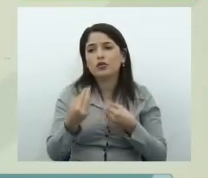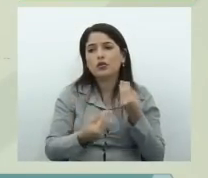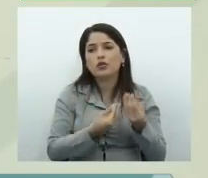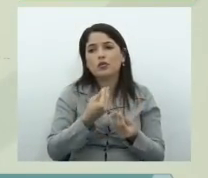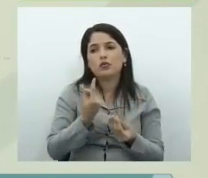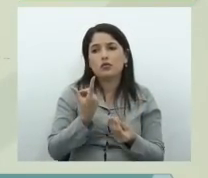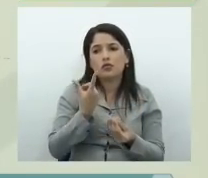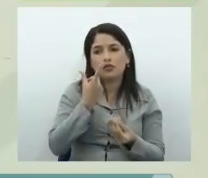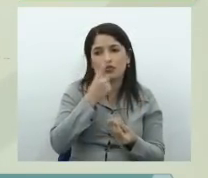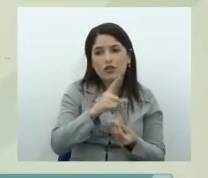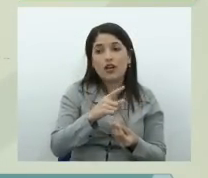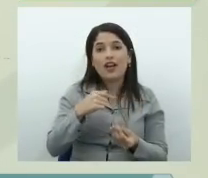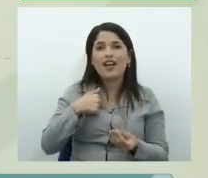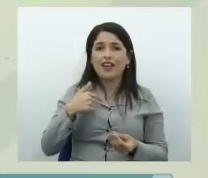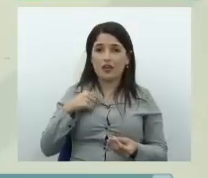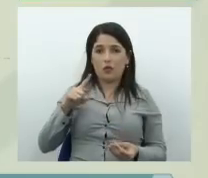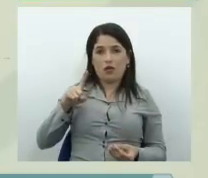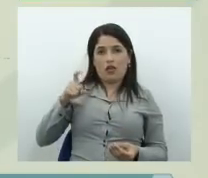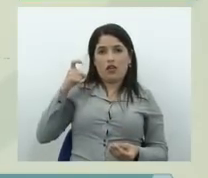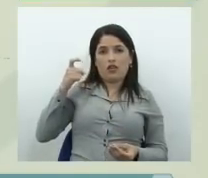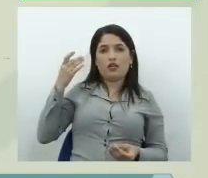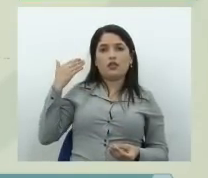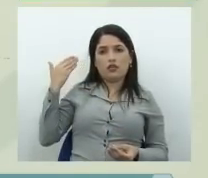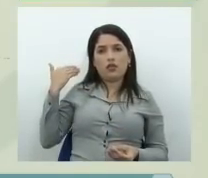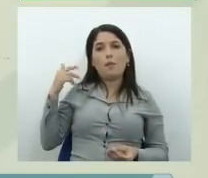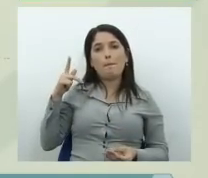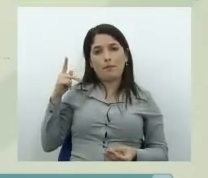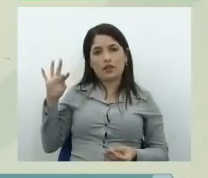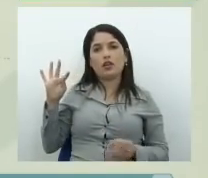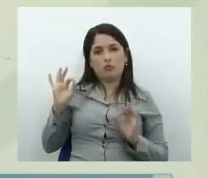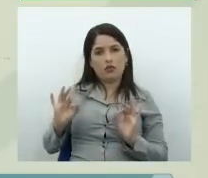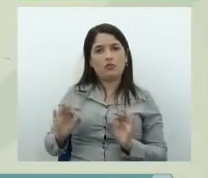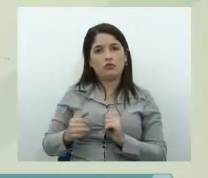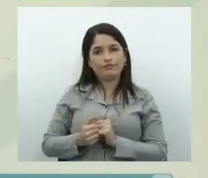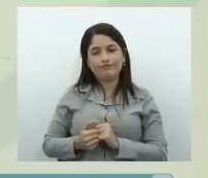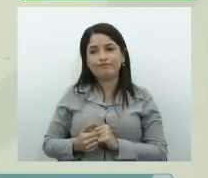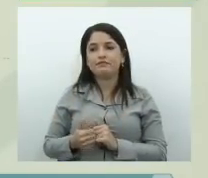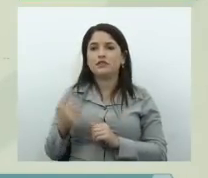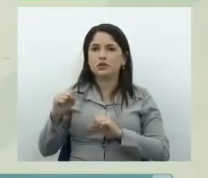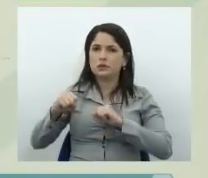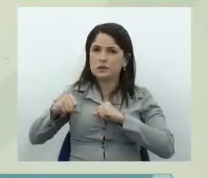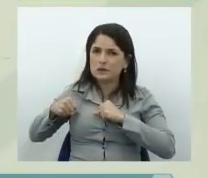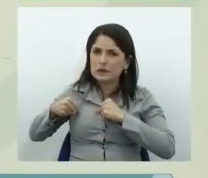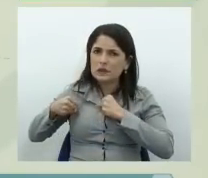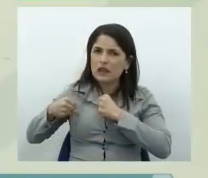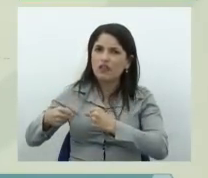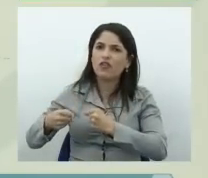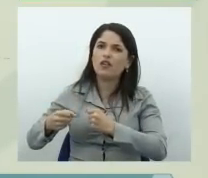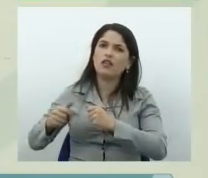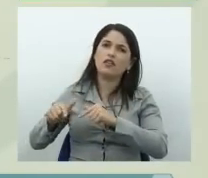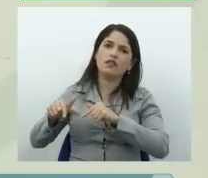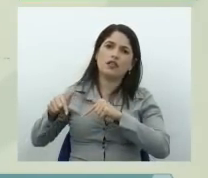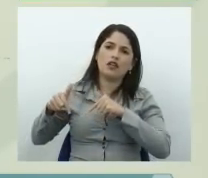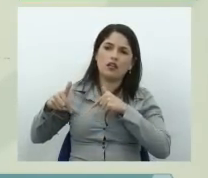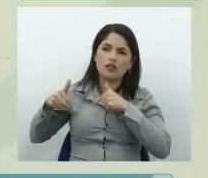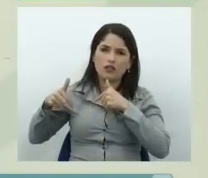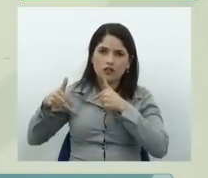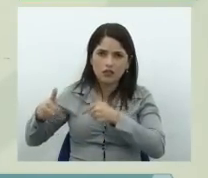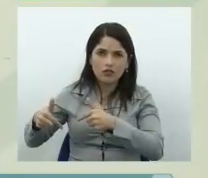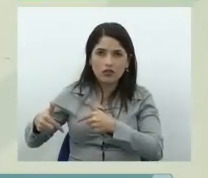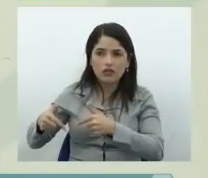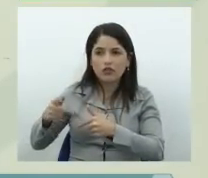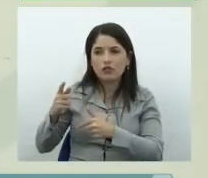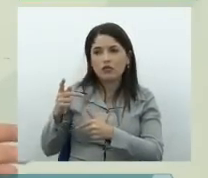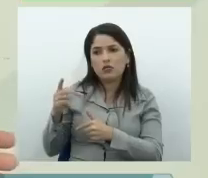de um ex-petista que a vida inteira defendeu, que fez tantas críticas aqui ao seu próprio partido e